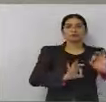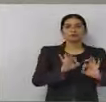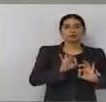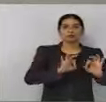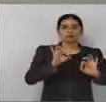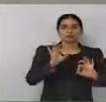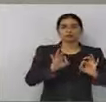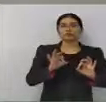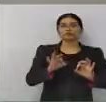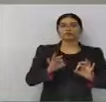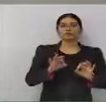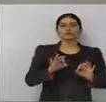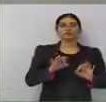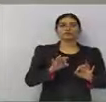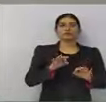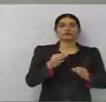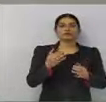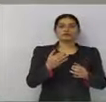efluente.